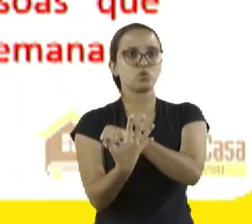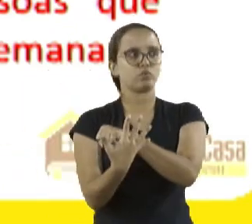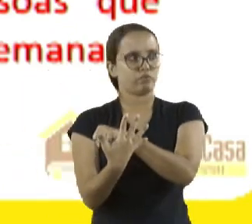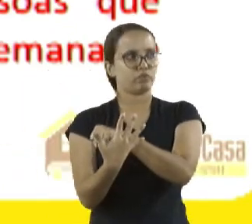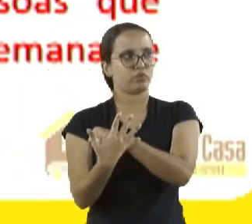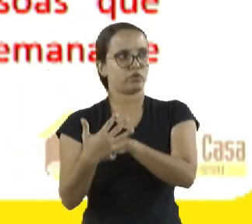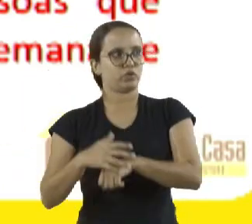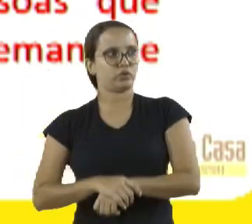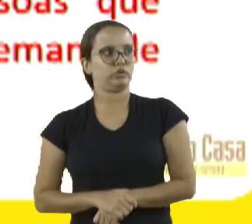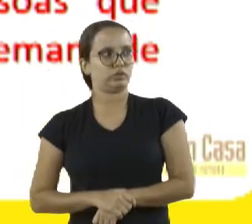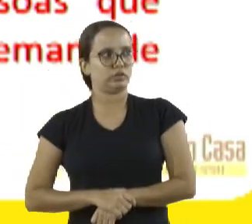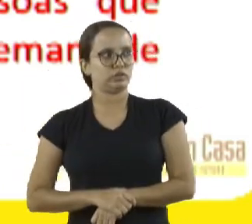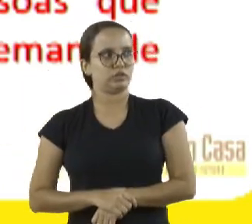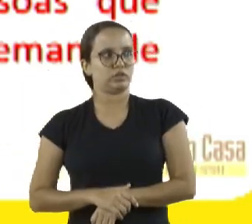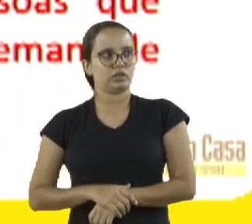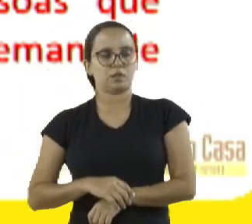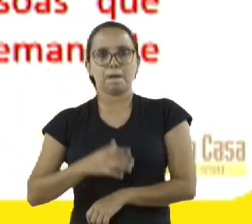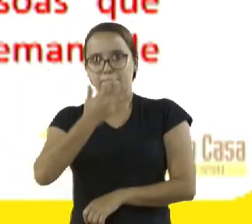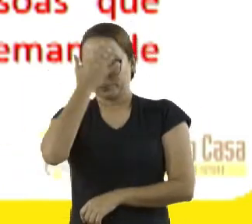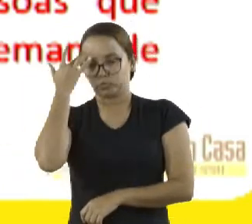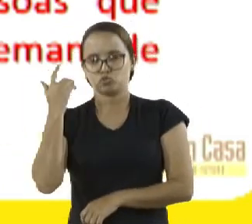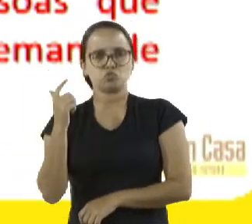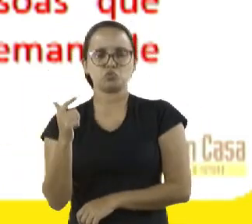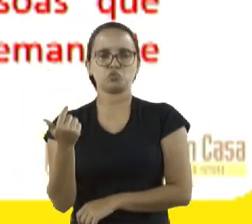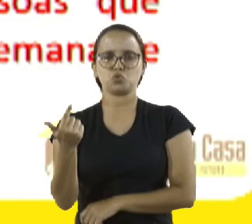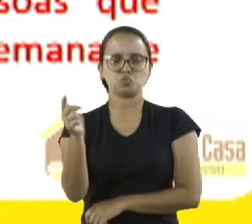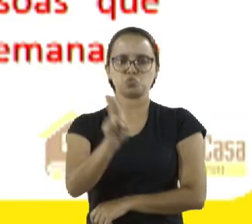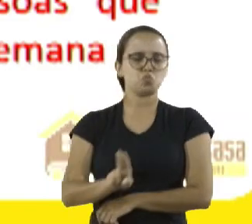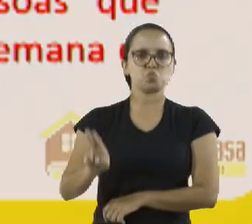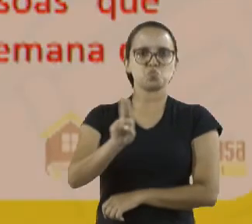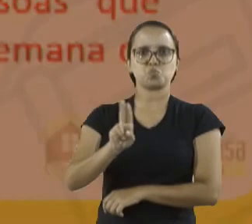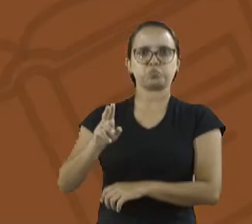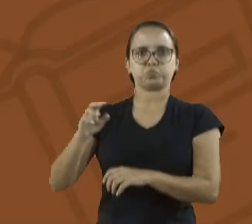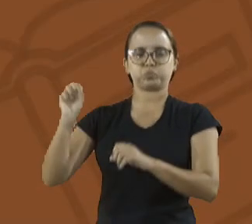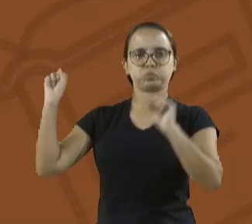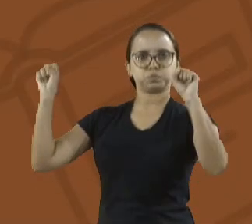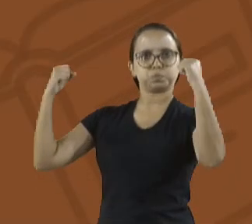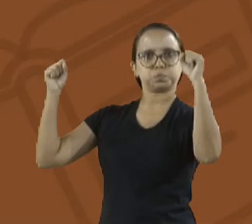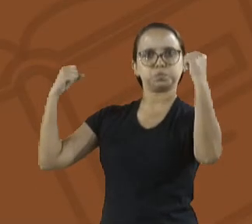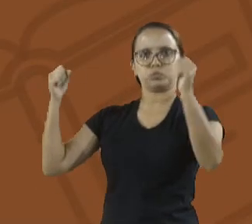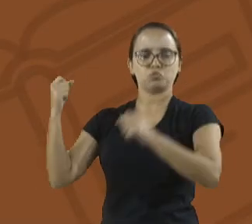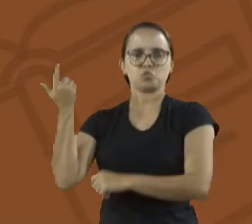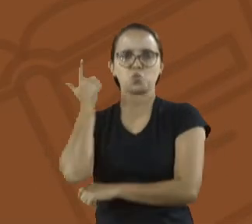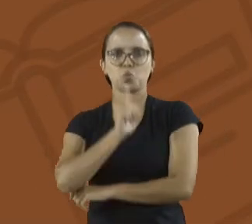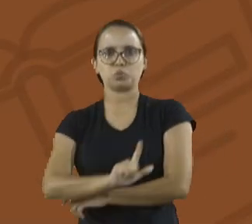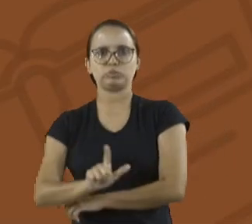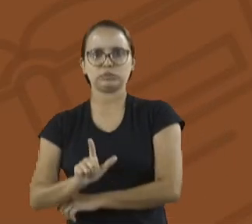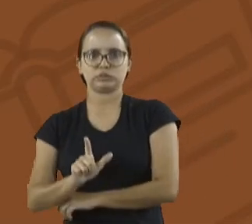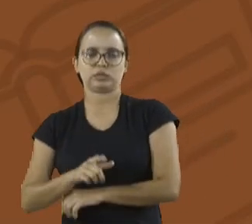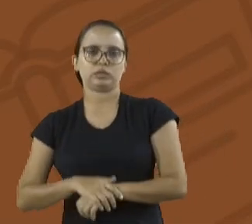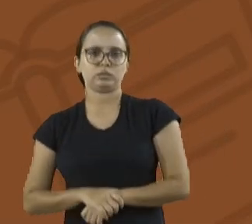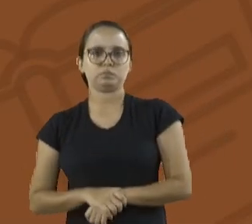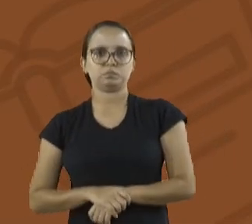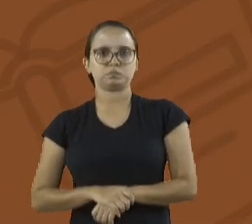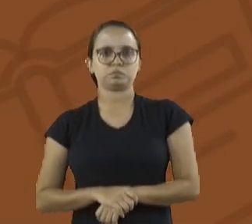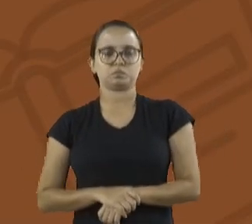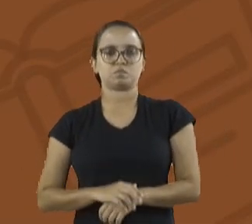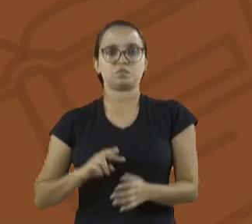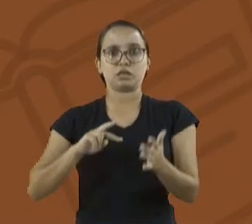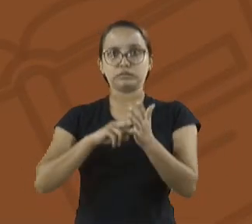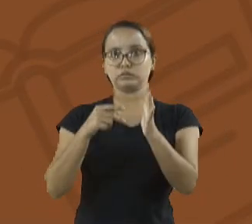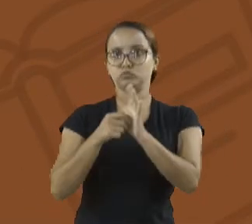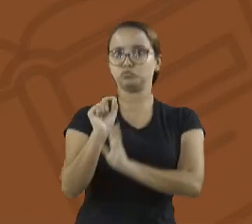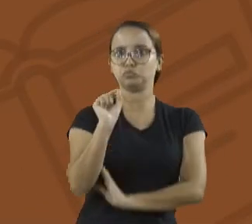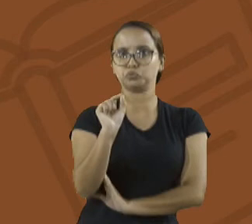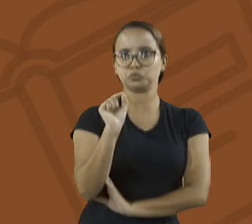150 minutos ou mais por semana de atividades físicas moderadas e vigorosas. O que isso quer dizer? Se a gente